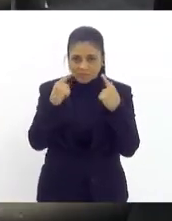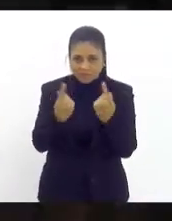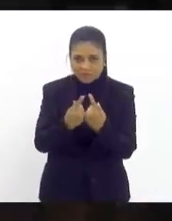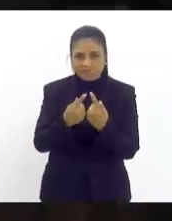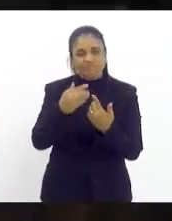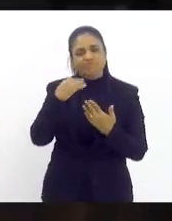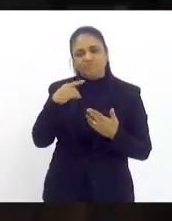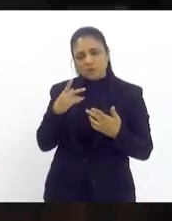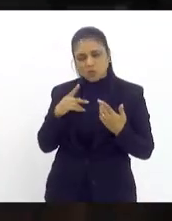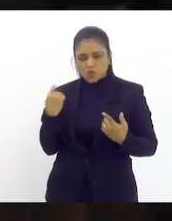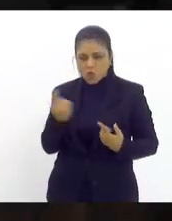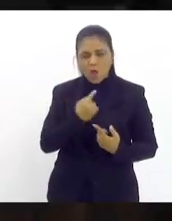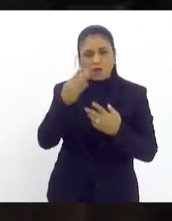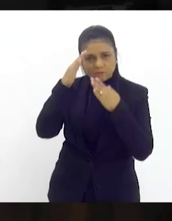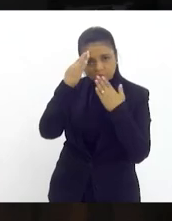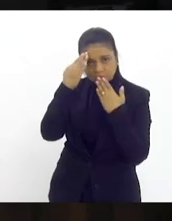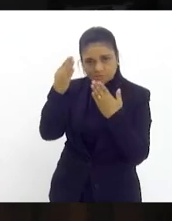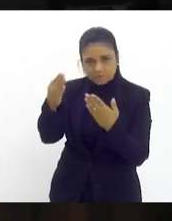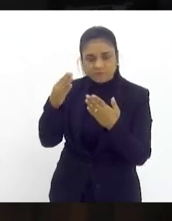Deputado parabéns